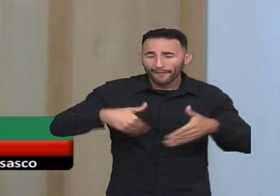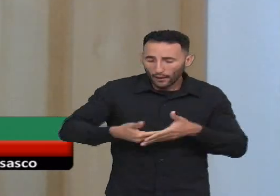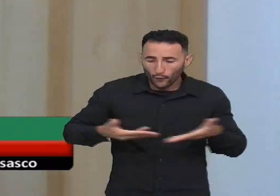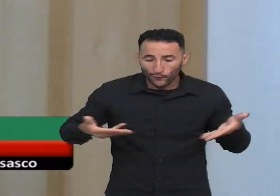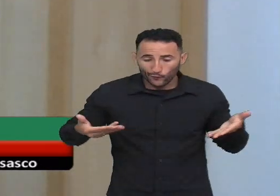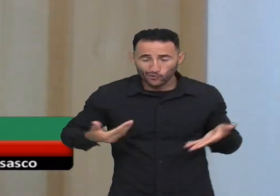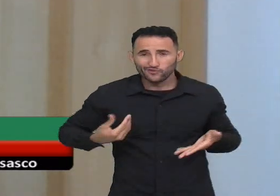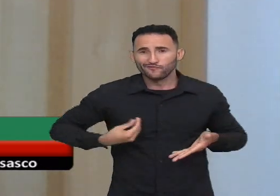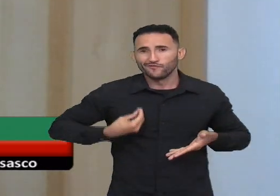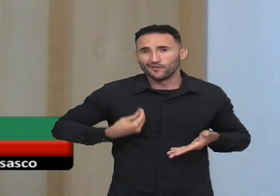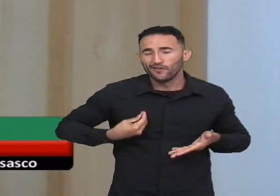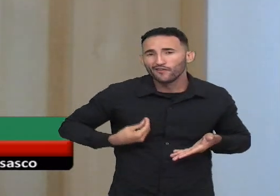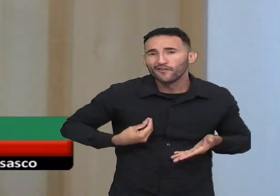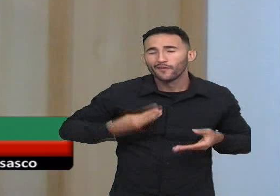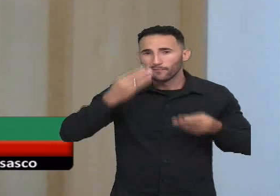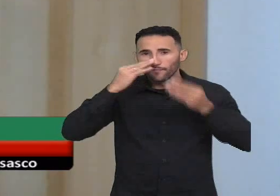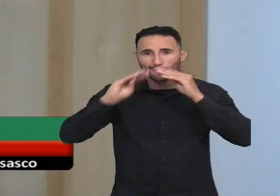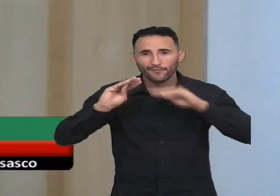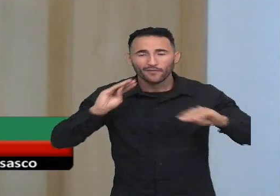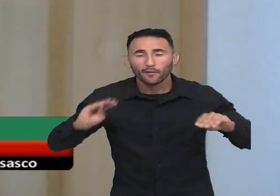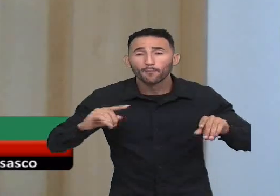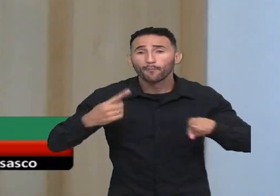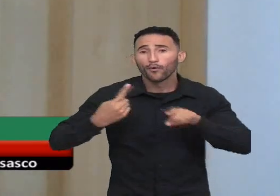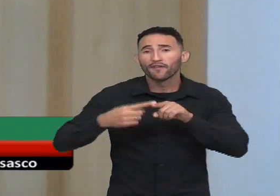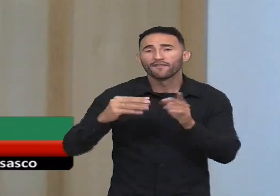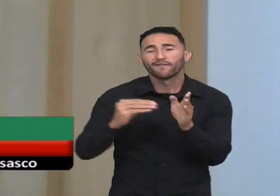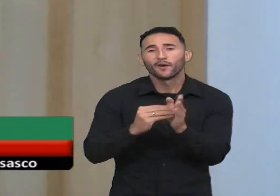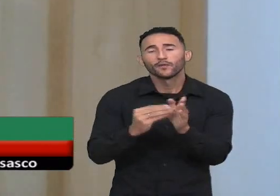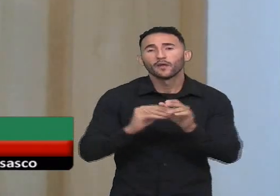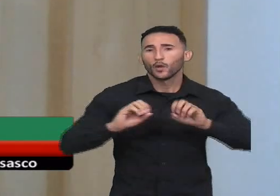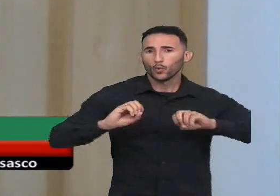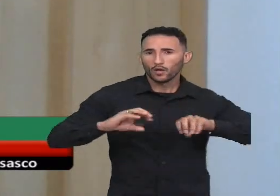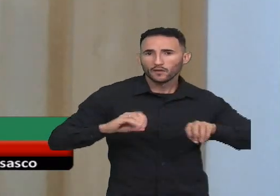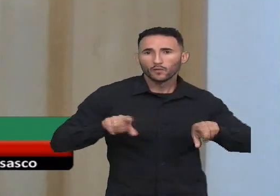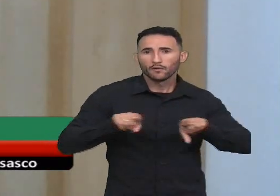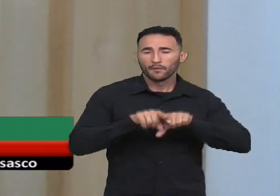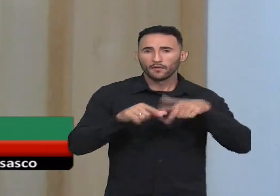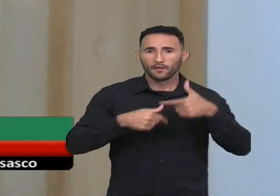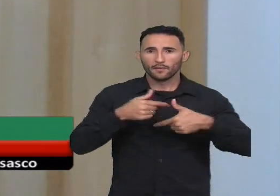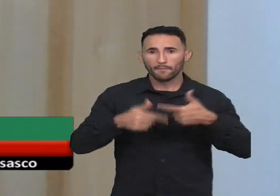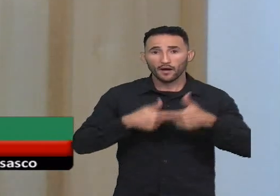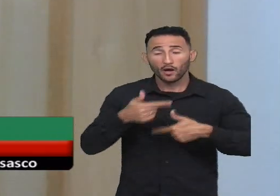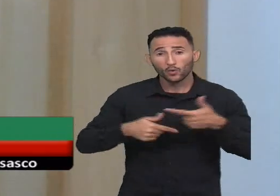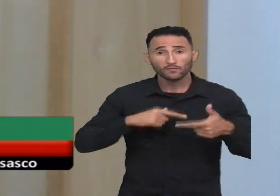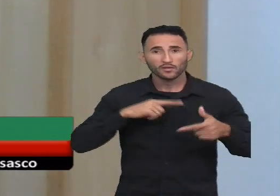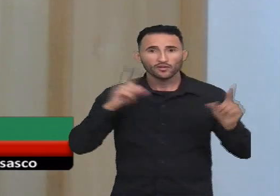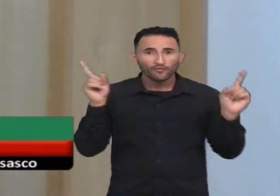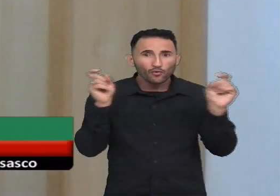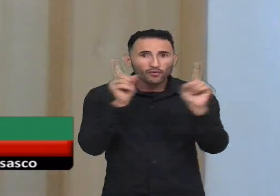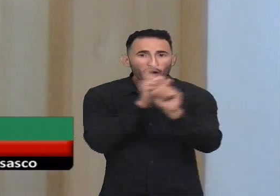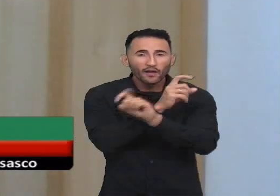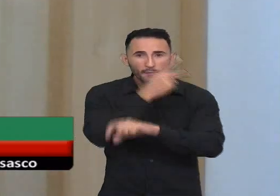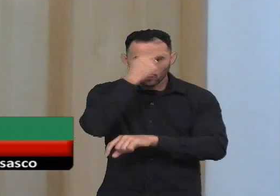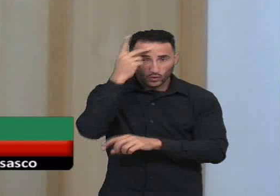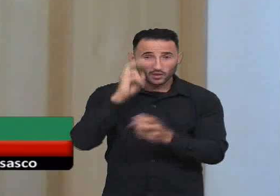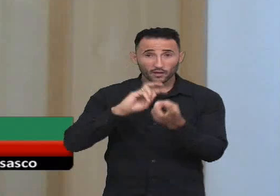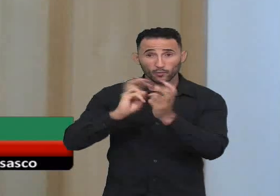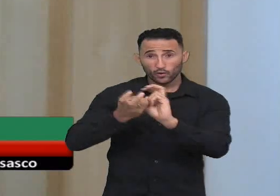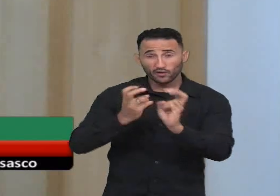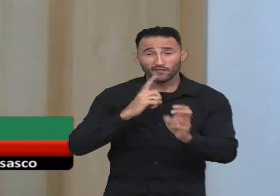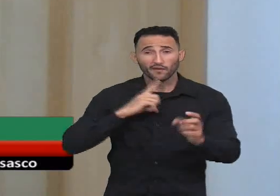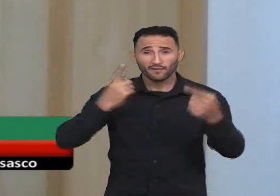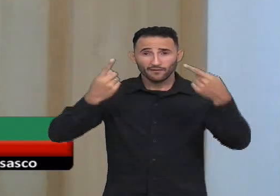sociedade pelas dificuldades de acesso à educação e trabalho. E, diante dessas dificuldades, os capoeiristas participavam de